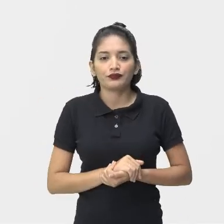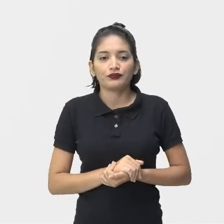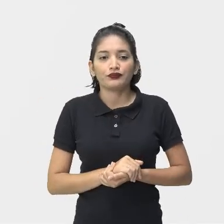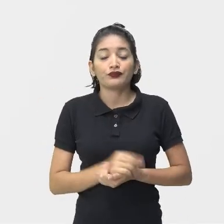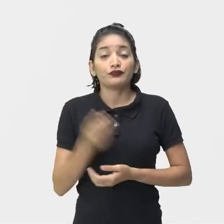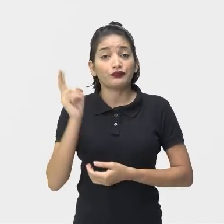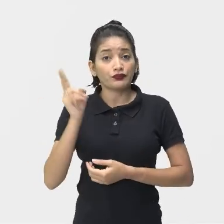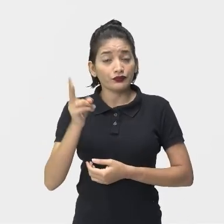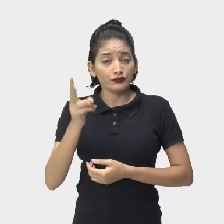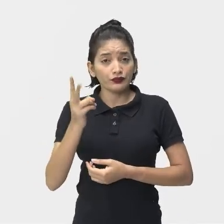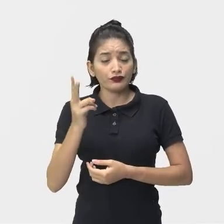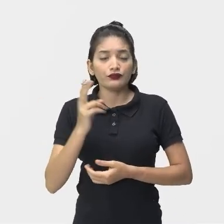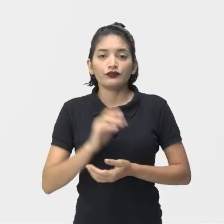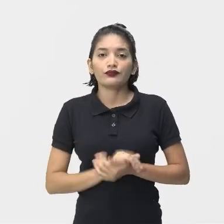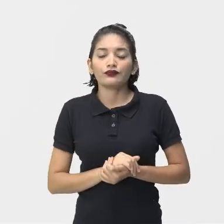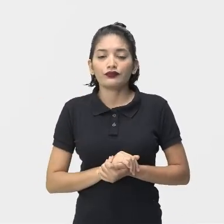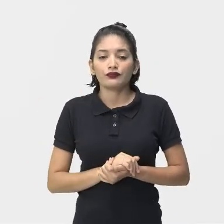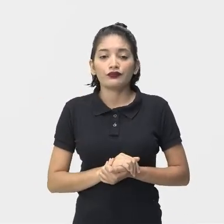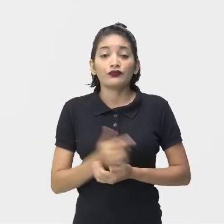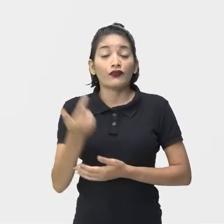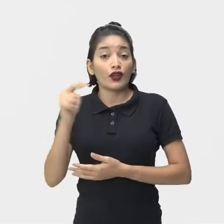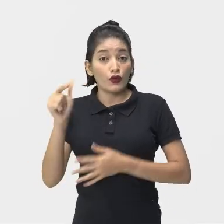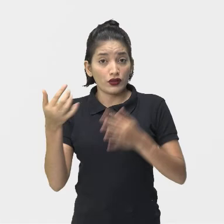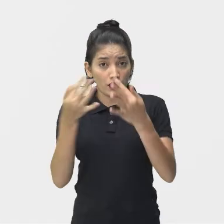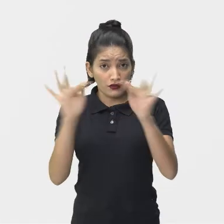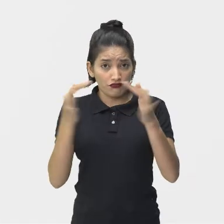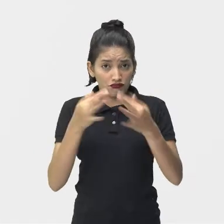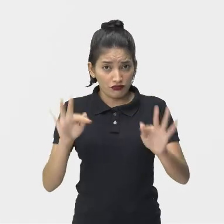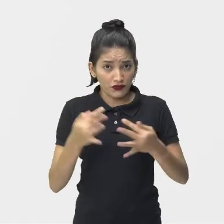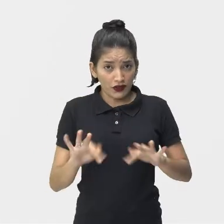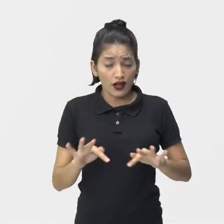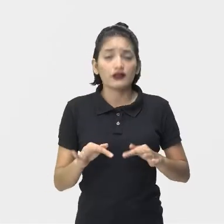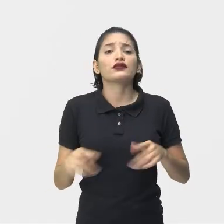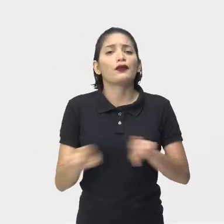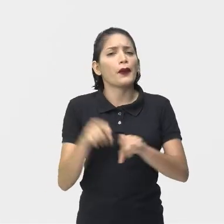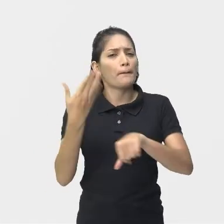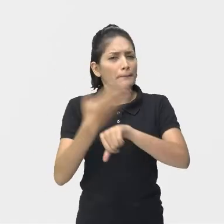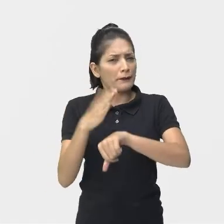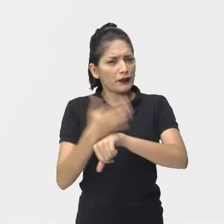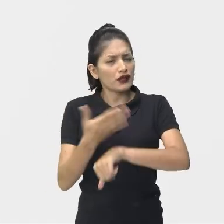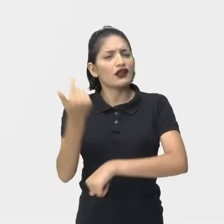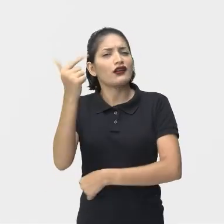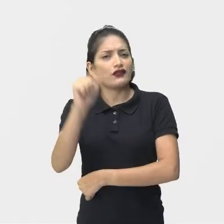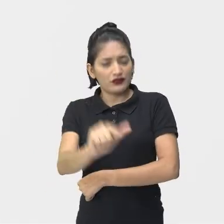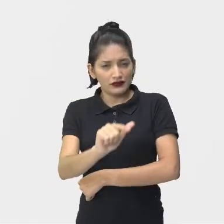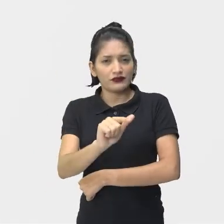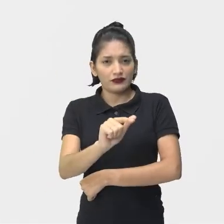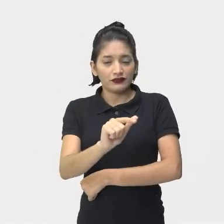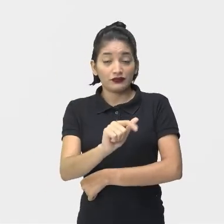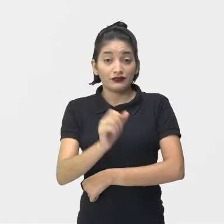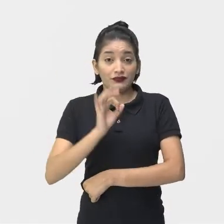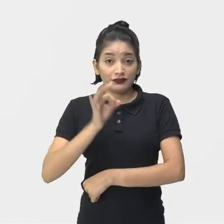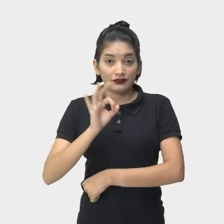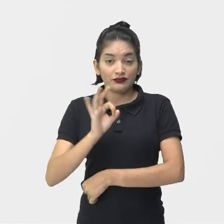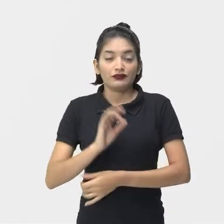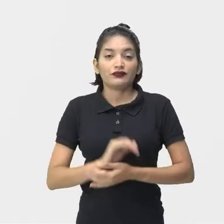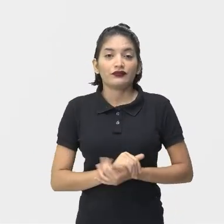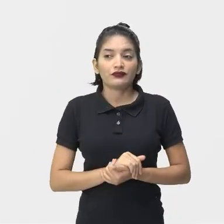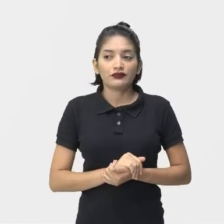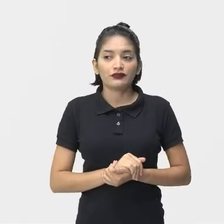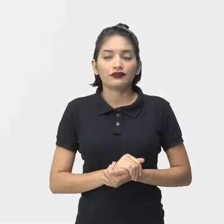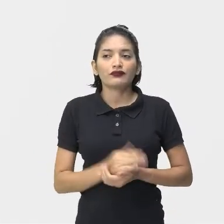Seguindo, nós temos algumas outras frases para a gente praticar também mais um pouquinho, tá certo?